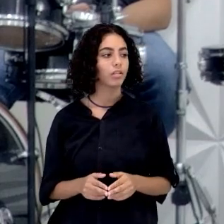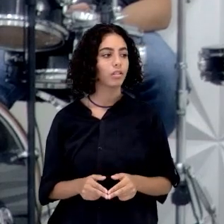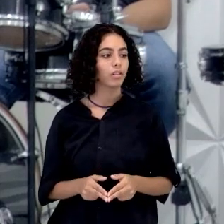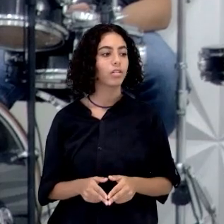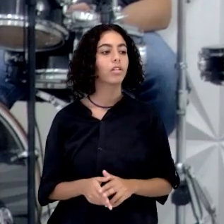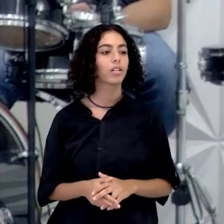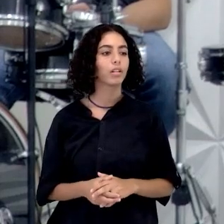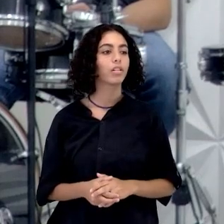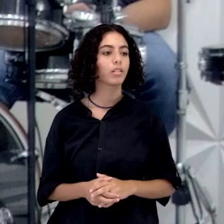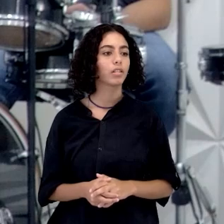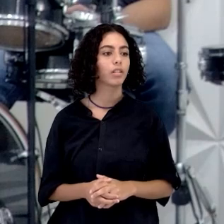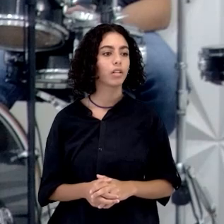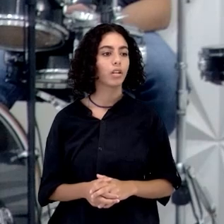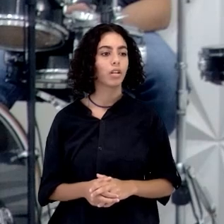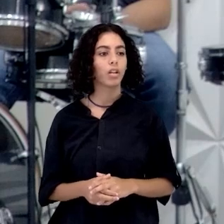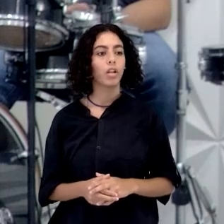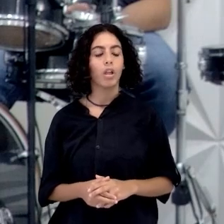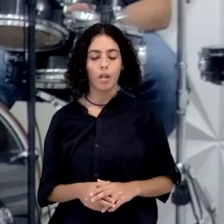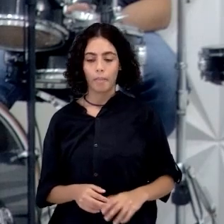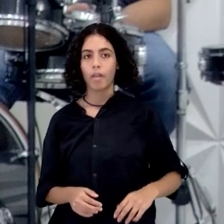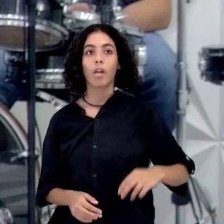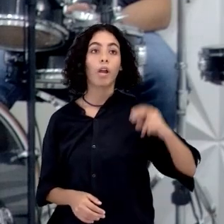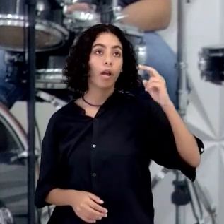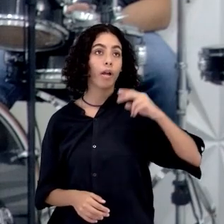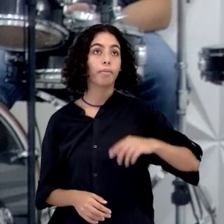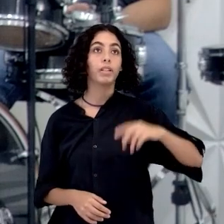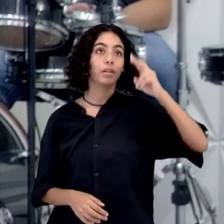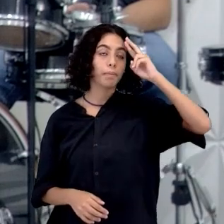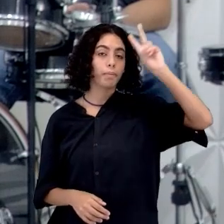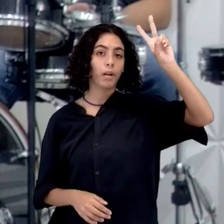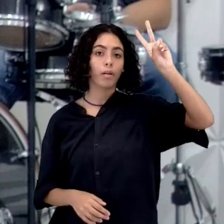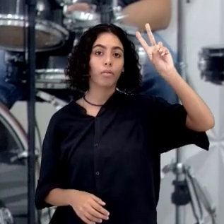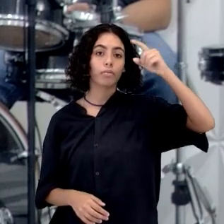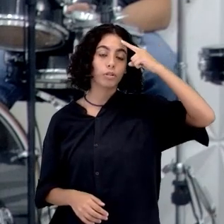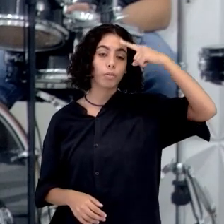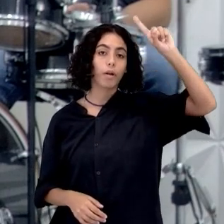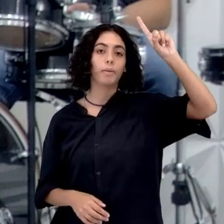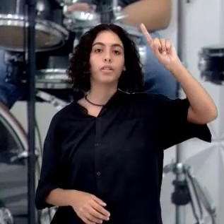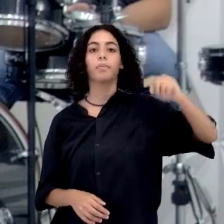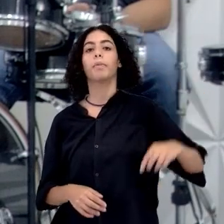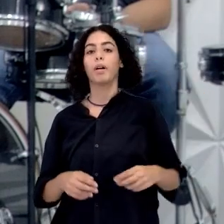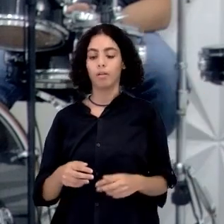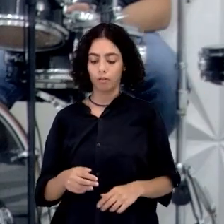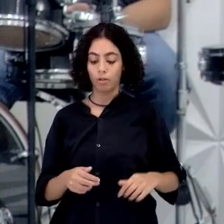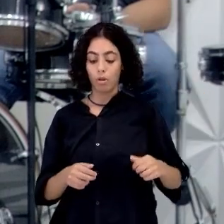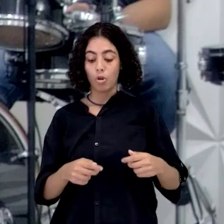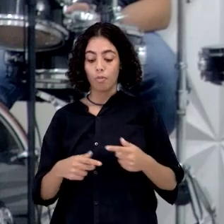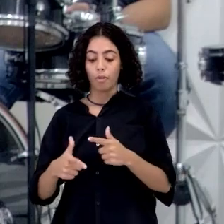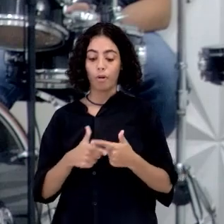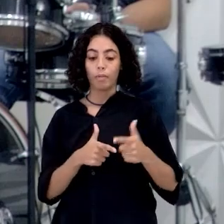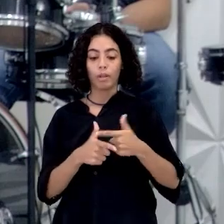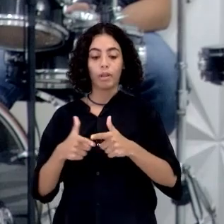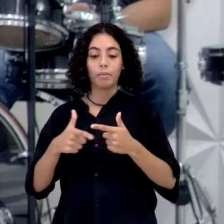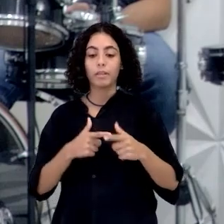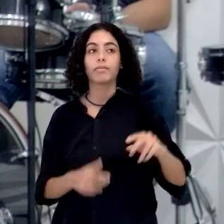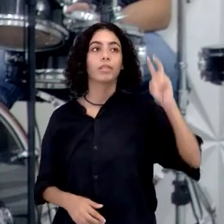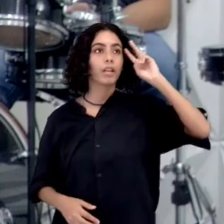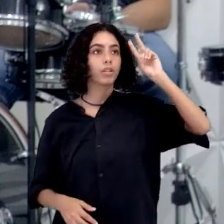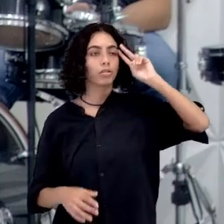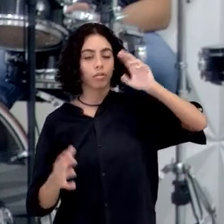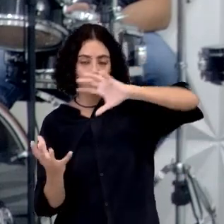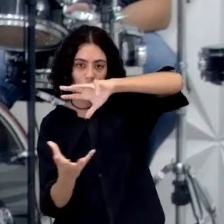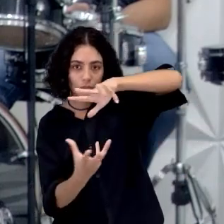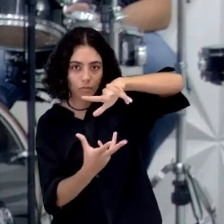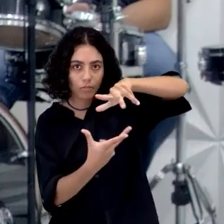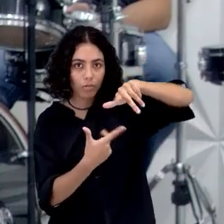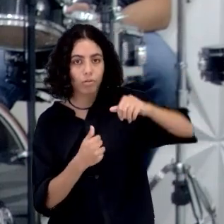história é a corrupção do gênero humano. Mas ela traz um final feliz. A história